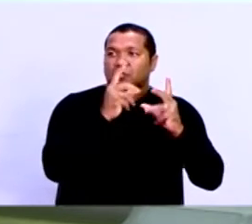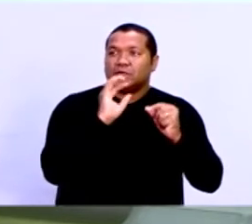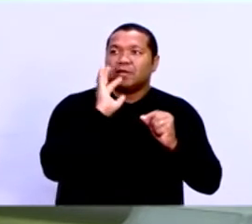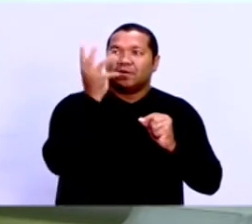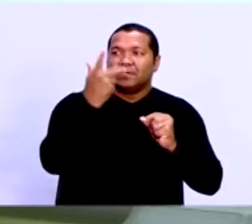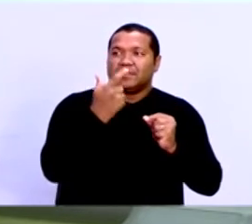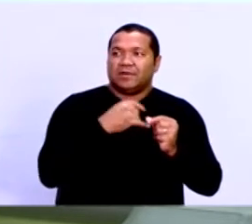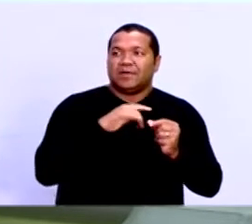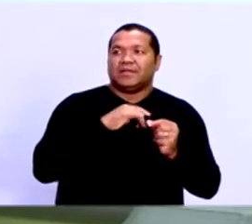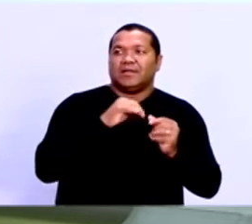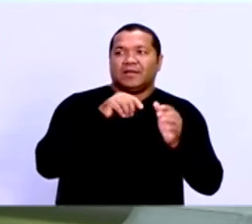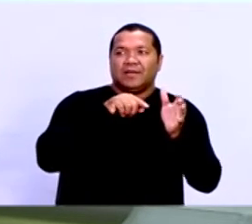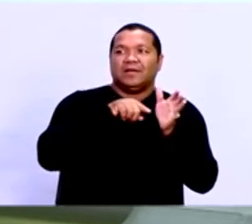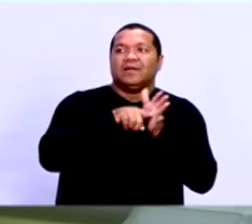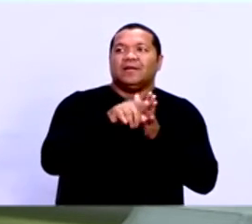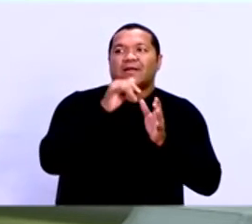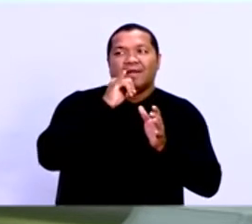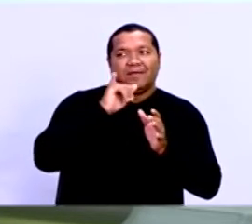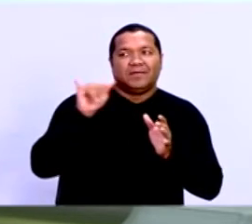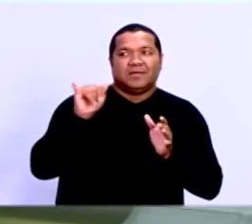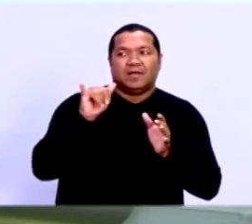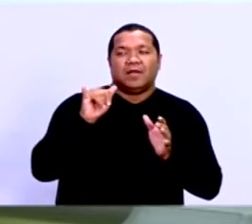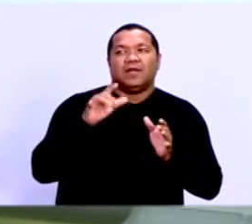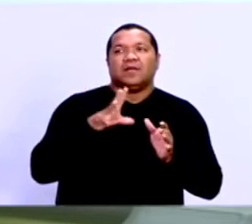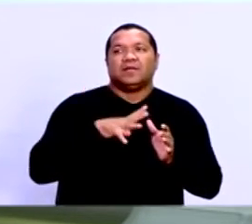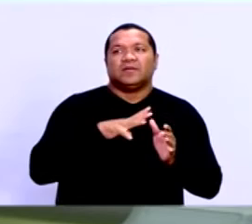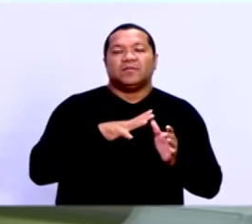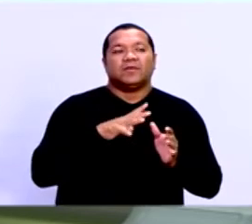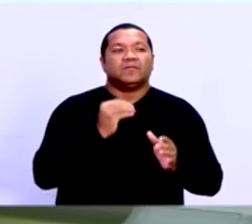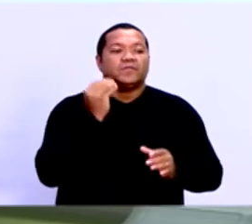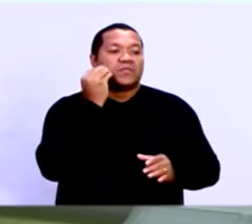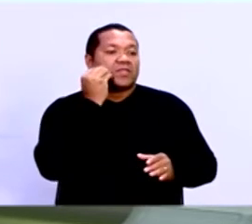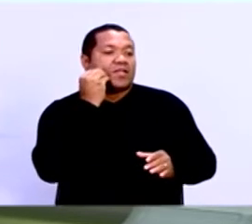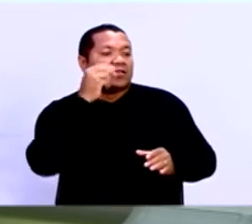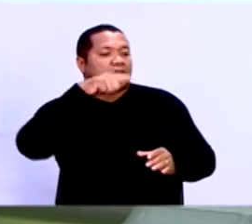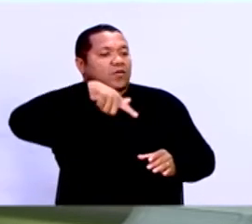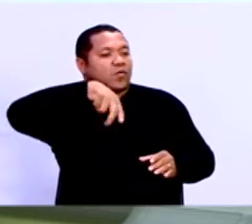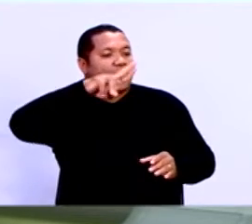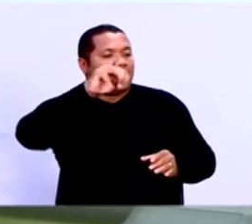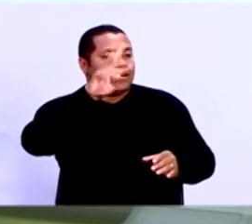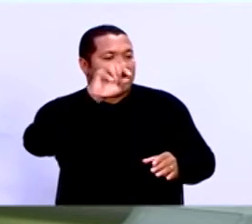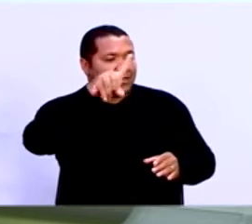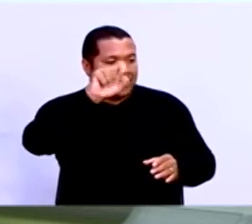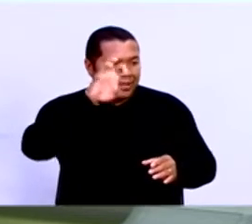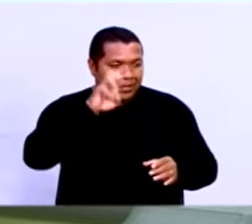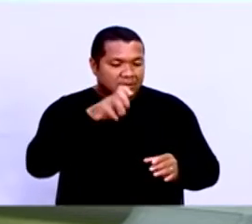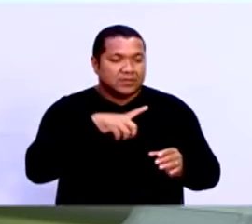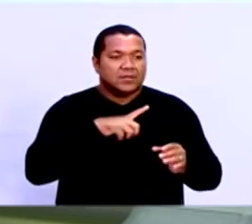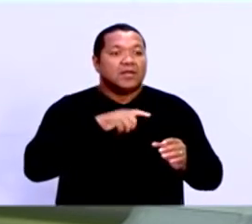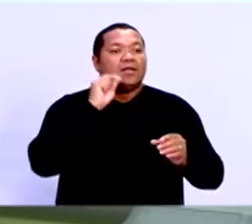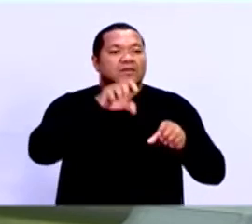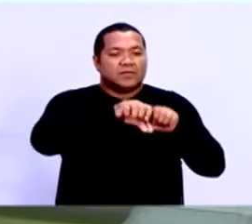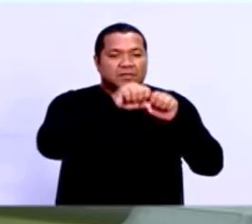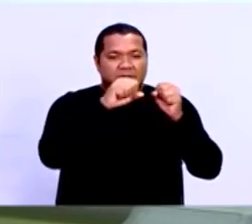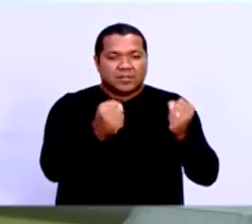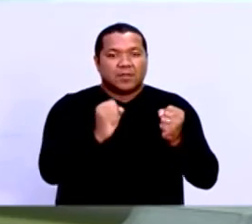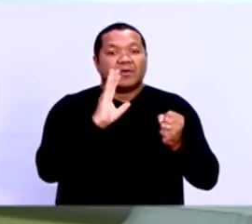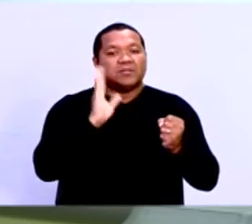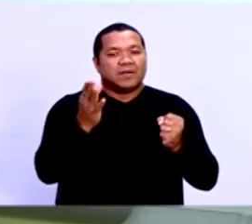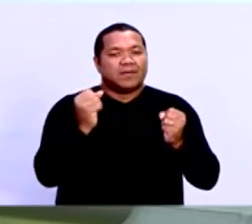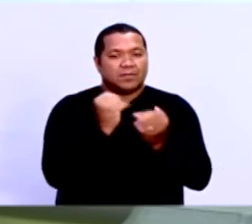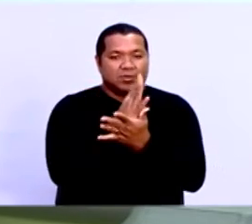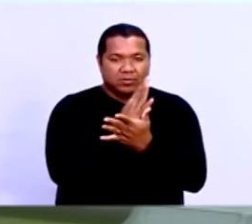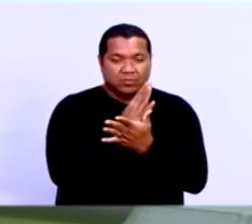obteve então esse é o teste de qualidade ou com a quality assurance e se o sistema já vai estar na empresa porém